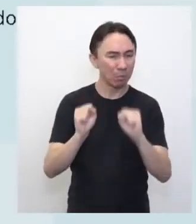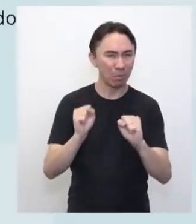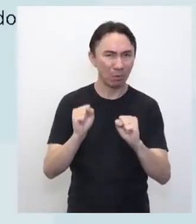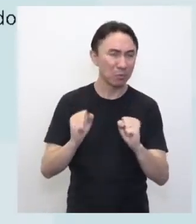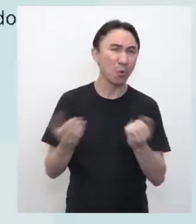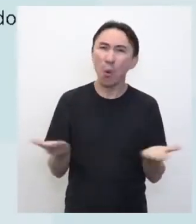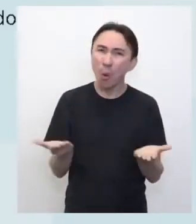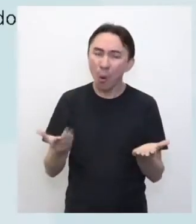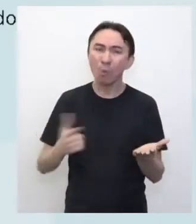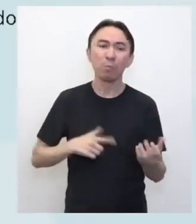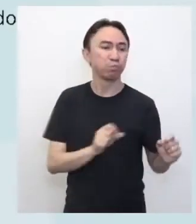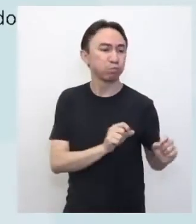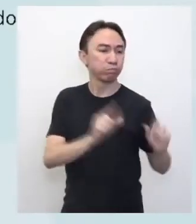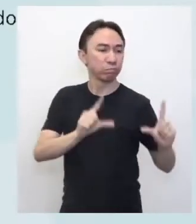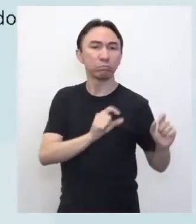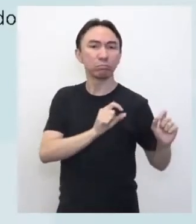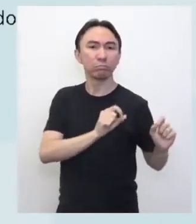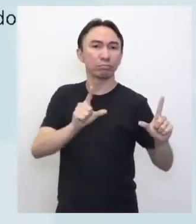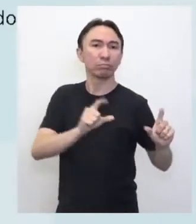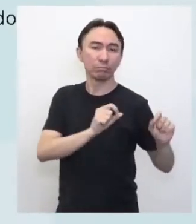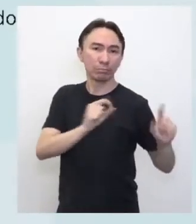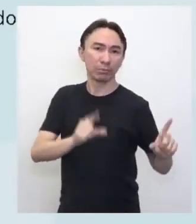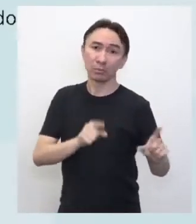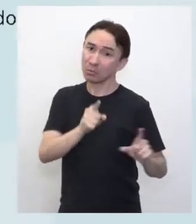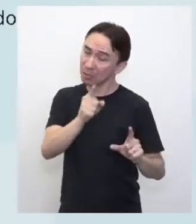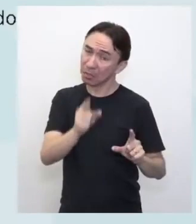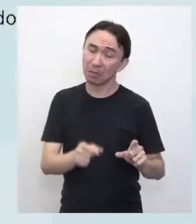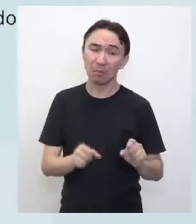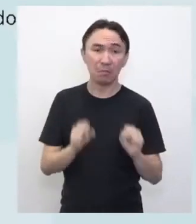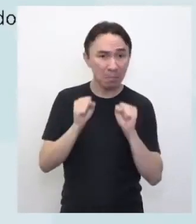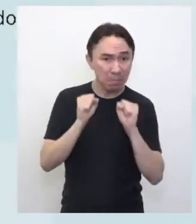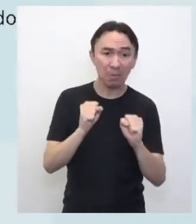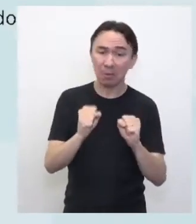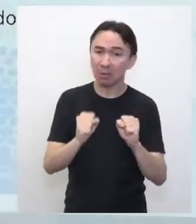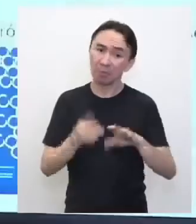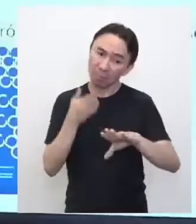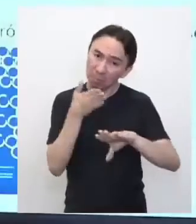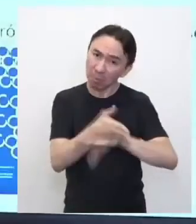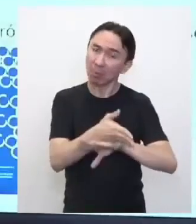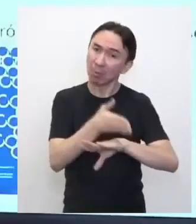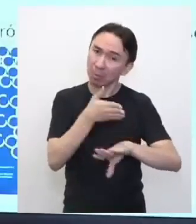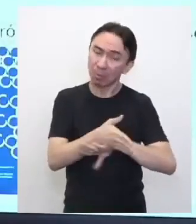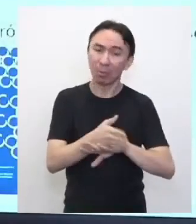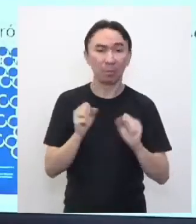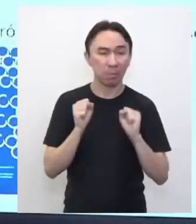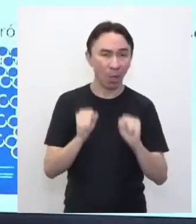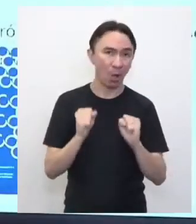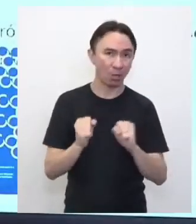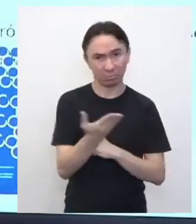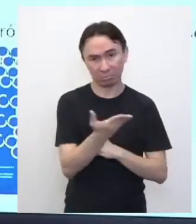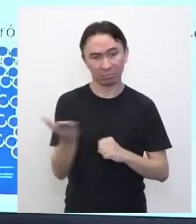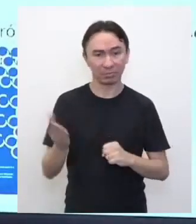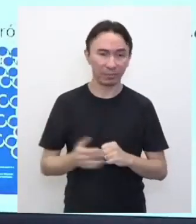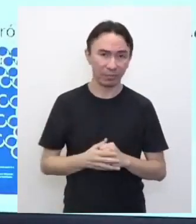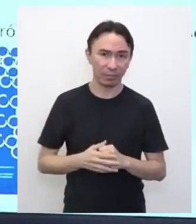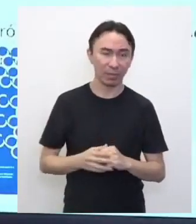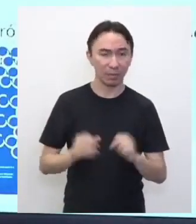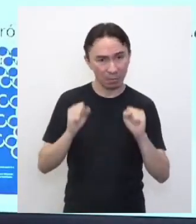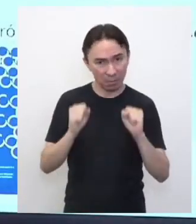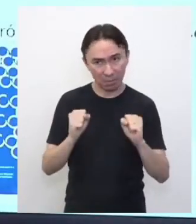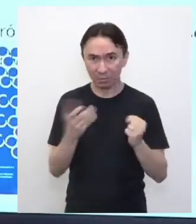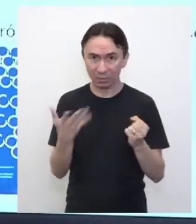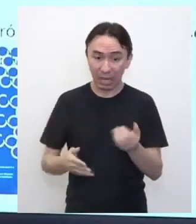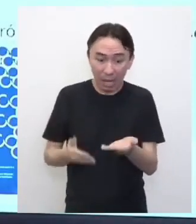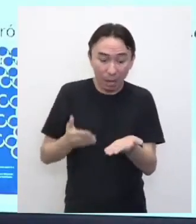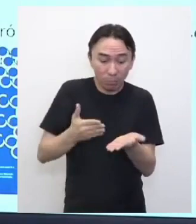aula para você poder, né, de alguma forma, poder ter acesso a esse conteúdo. Então, peça a sua escola, eles vão ter lá o caderno para passar para você, senão a